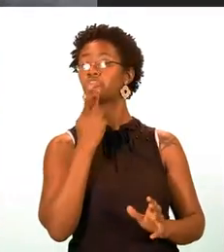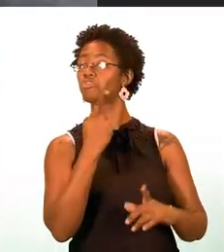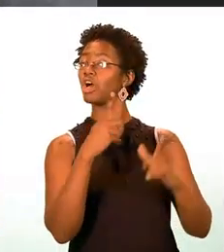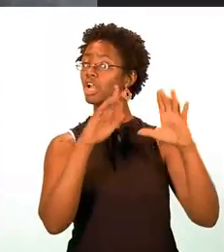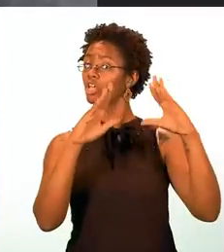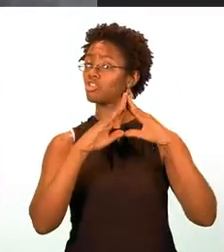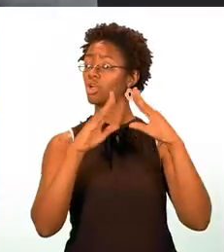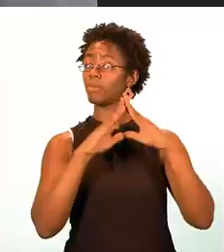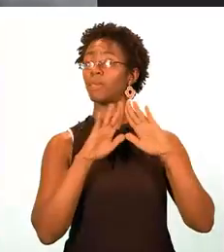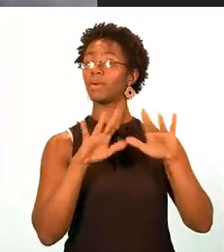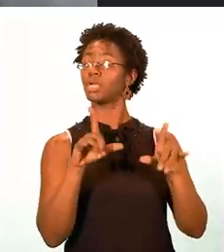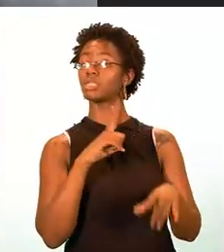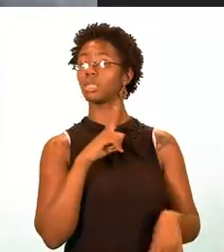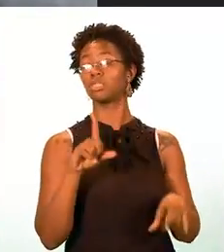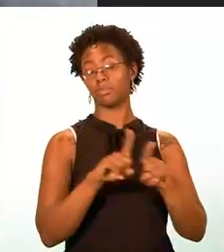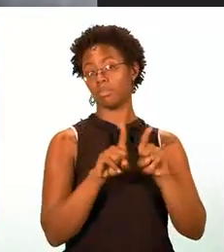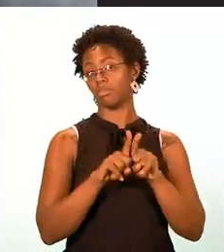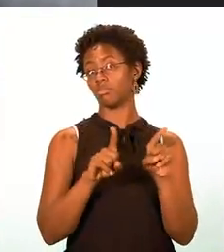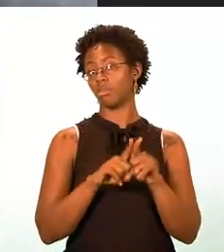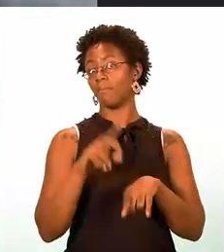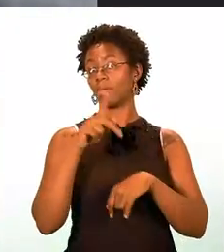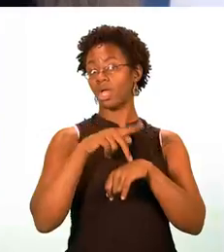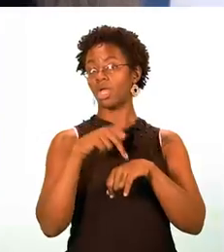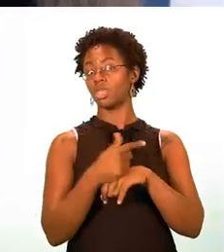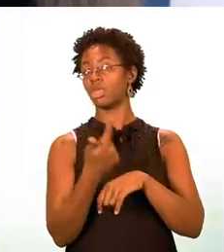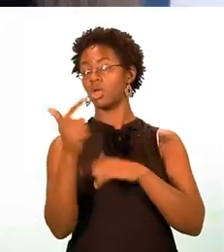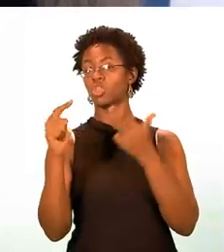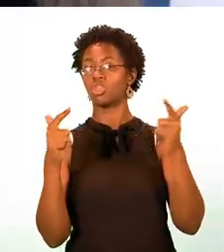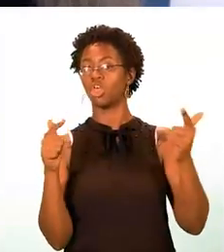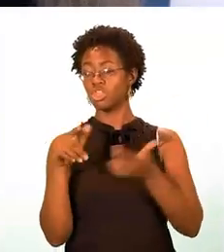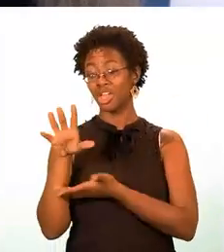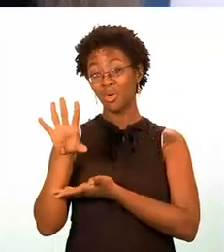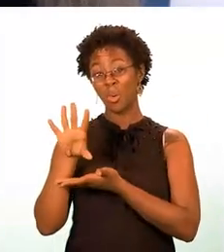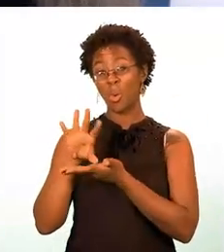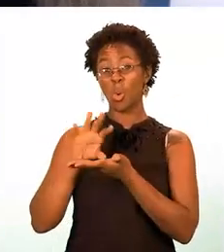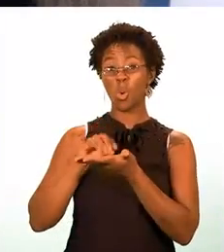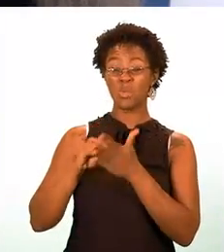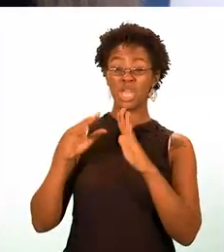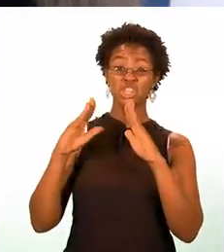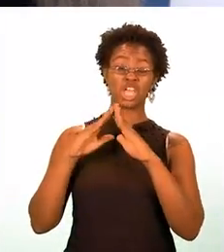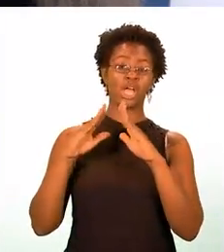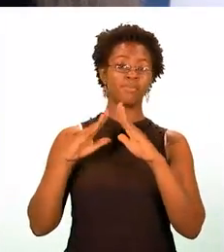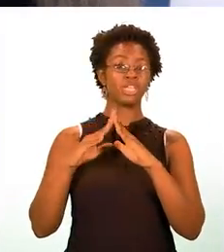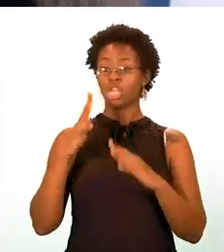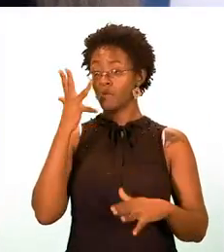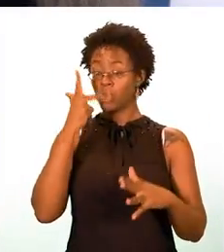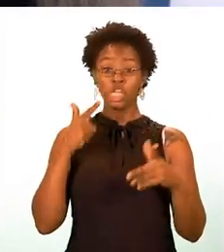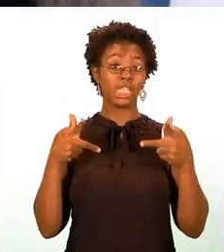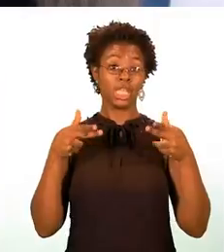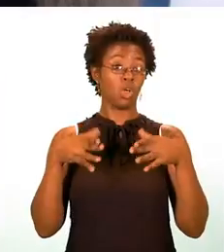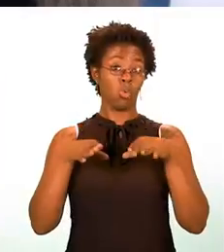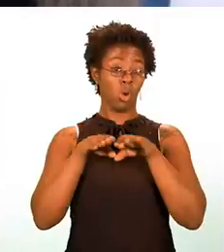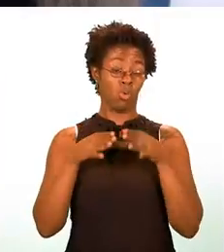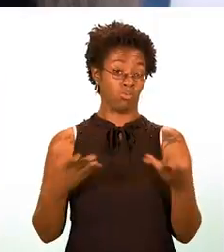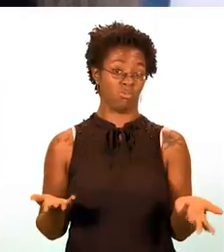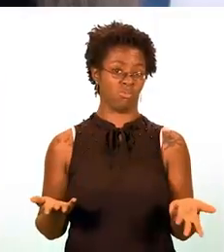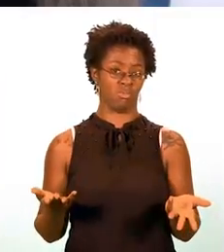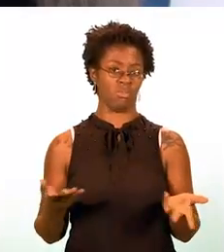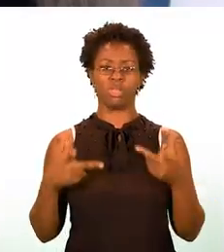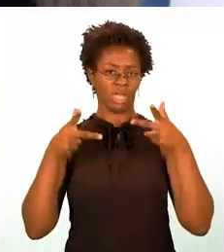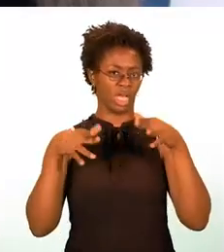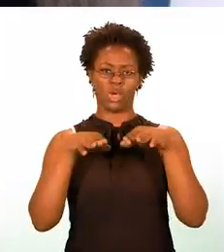fala de diamante, mas nós temos pedras que são imitação de diamante que são tão bonitas